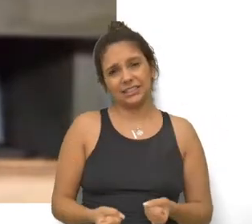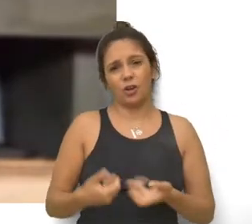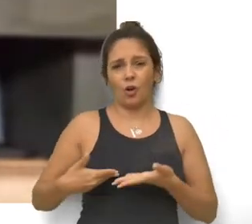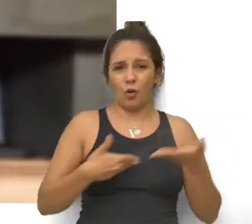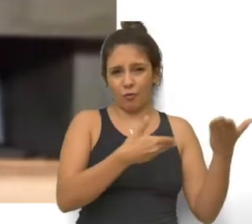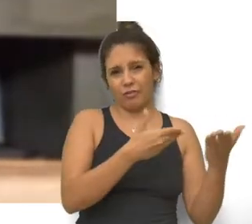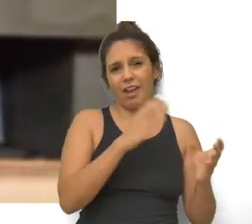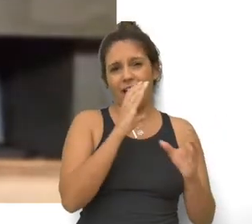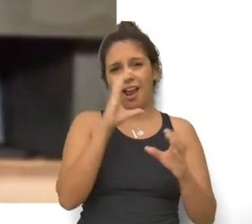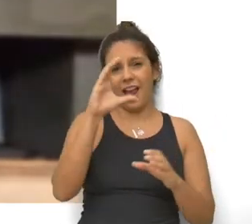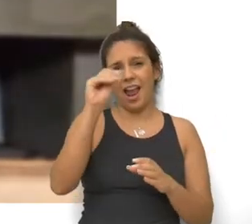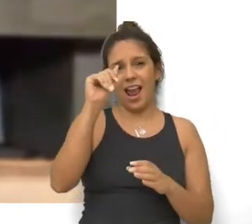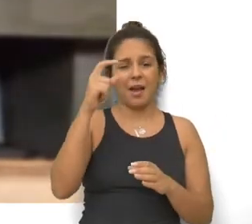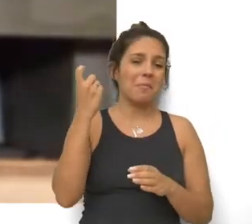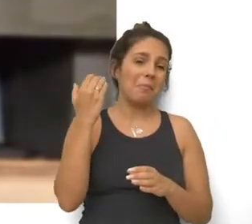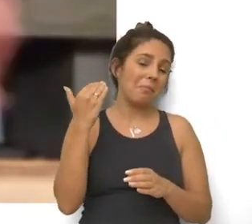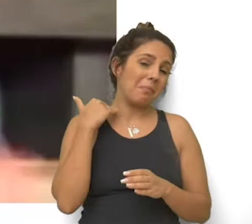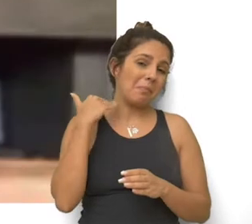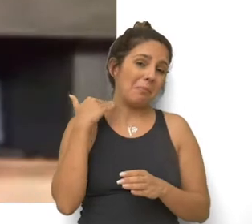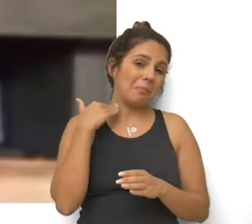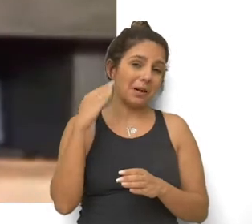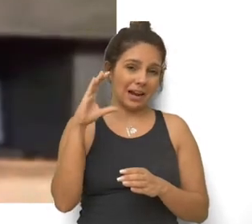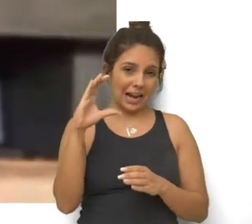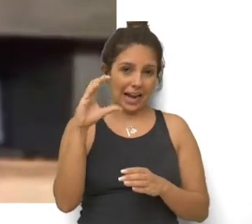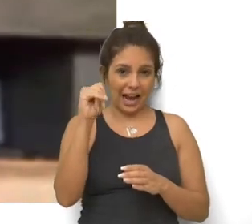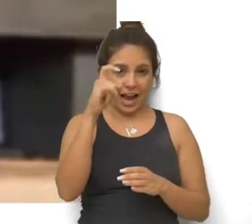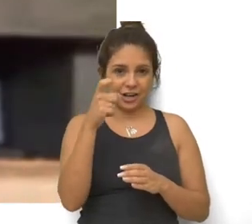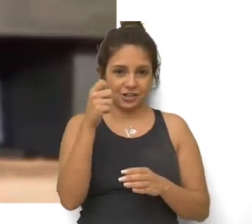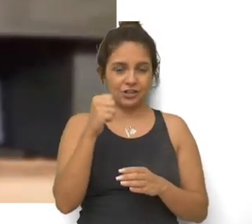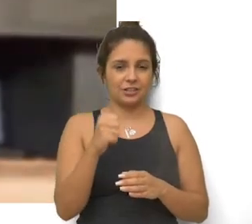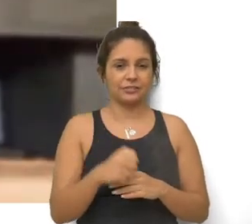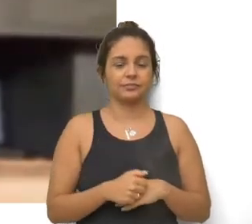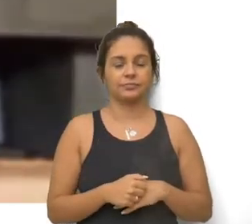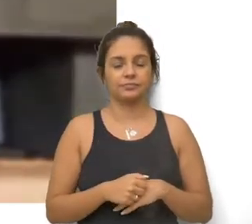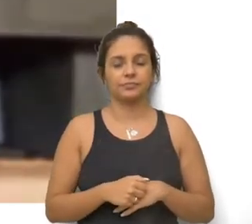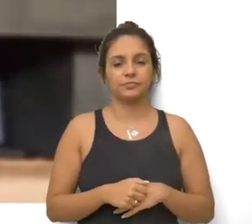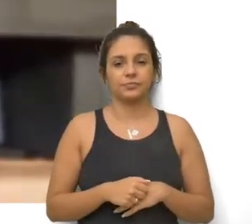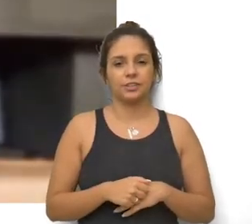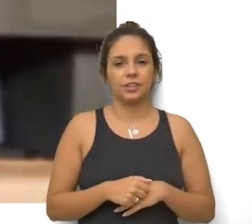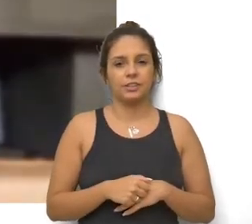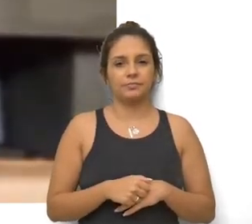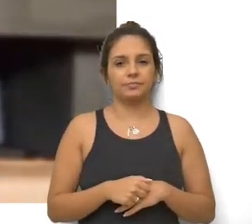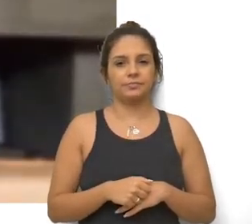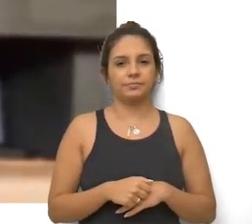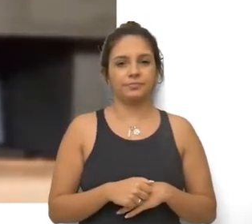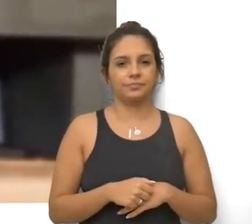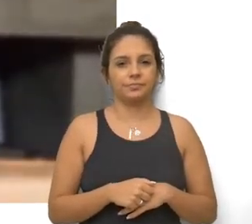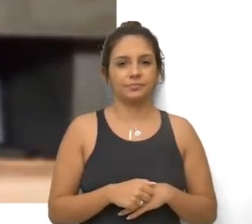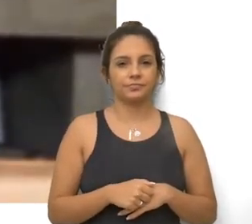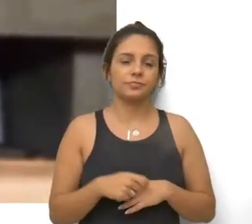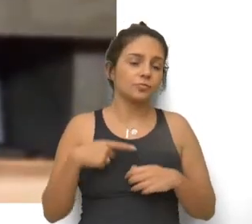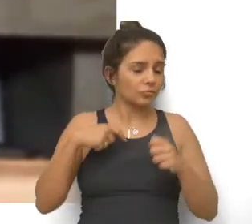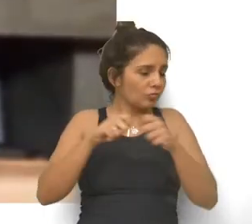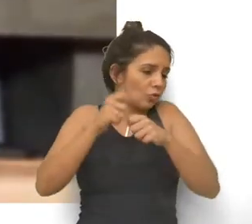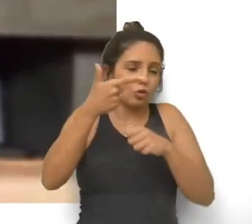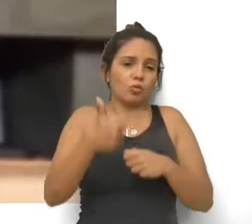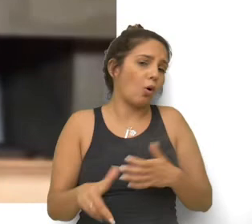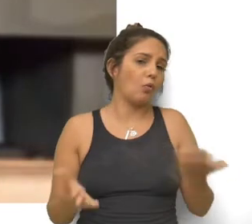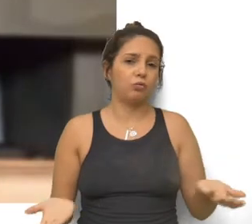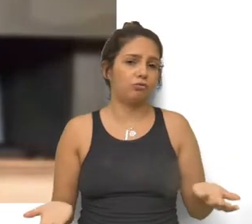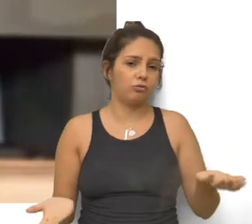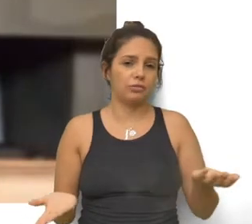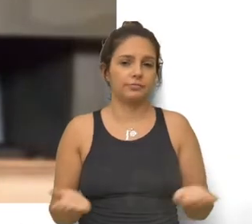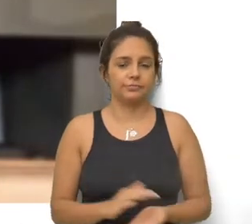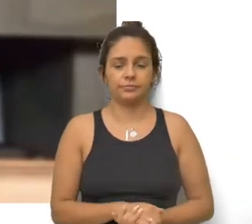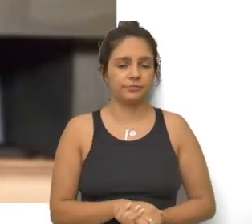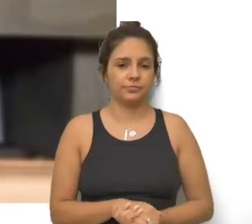Caixa Econômica, e de repente eu tinha que fazer. E eu tive que encarar a Elizabeth de